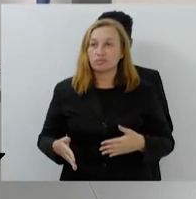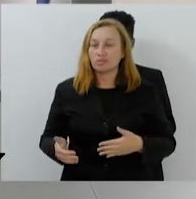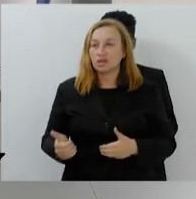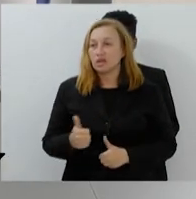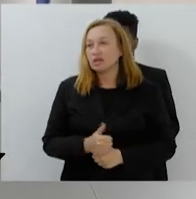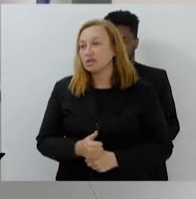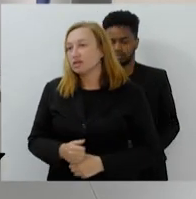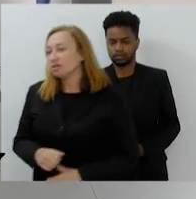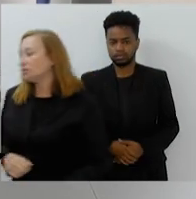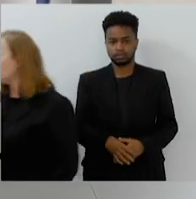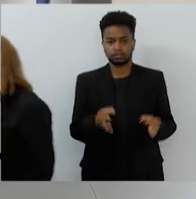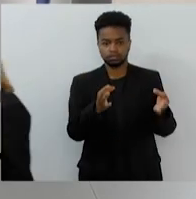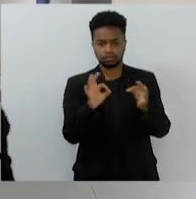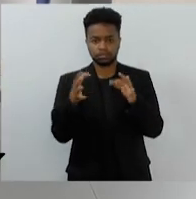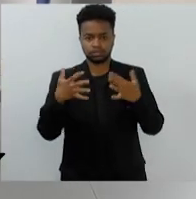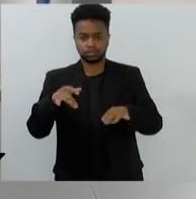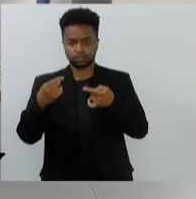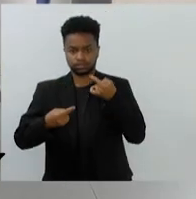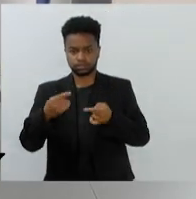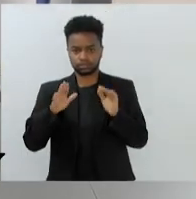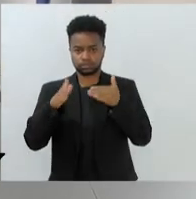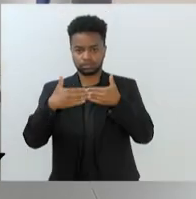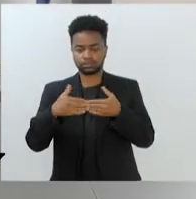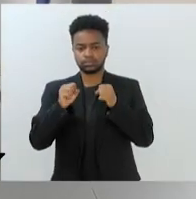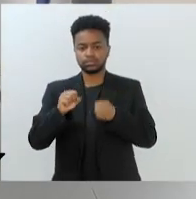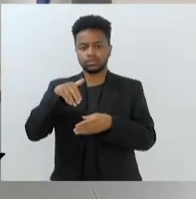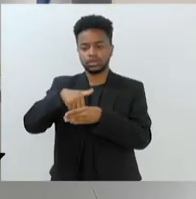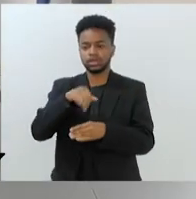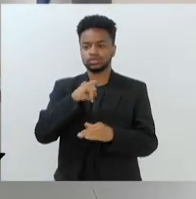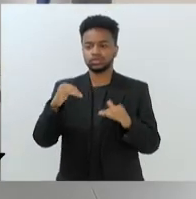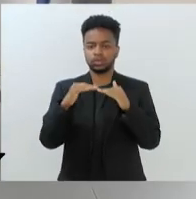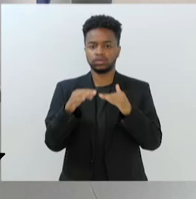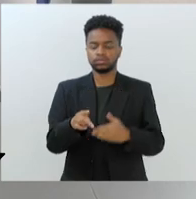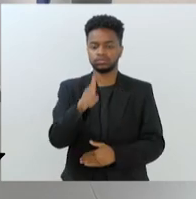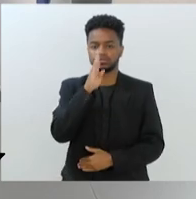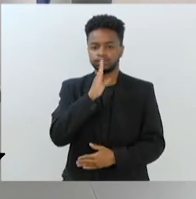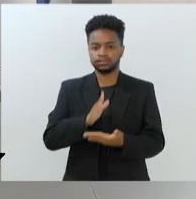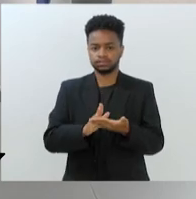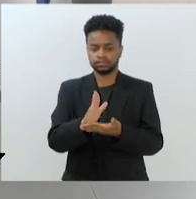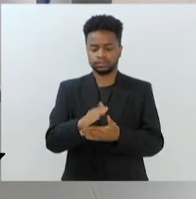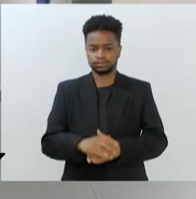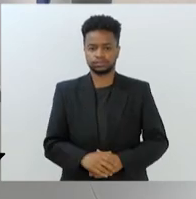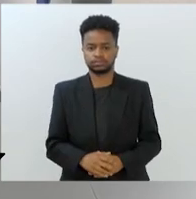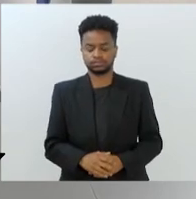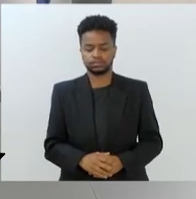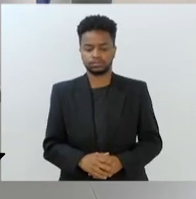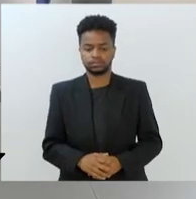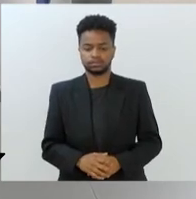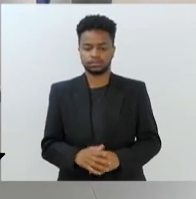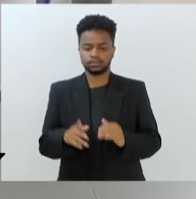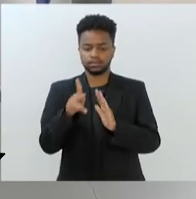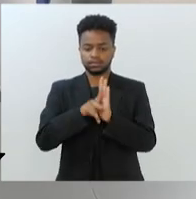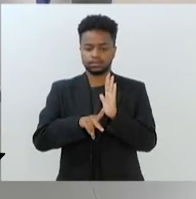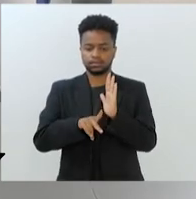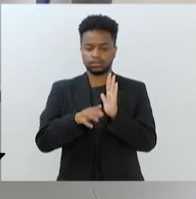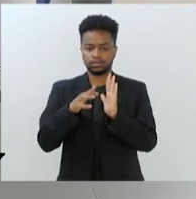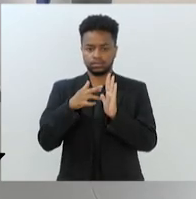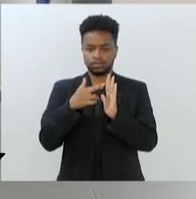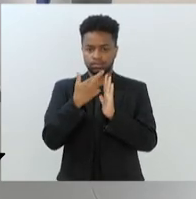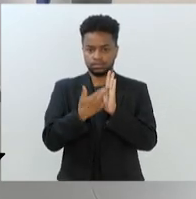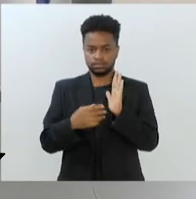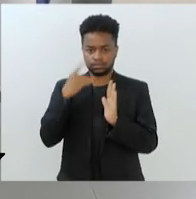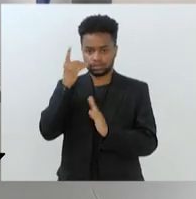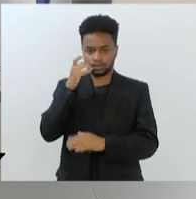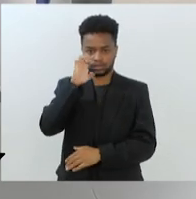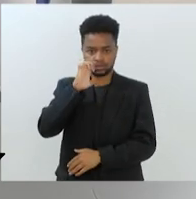Não havendo quem queira discutir, encerrada a discussão. Em votação, senhores que aprovam, permaneçam como estão, aprovado. Projetos de relatoria da deputada